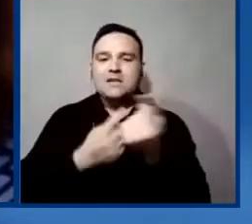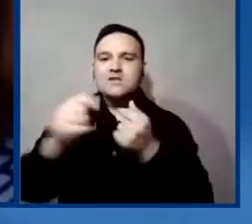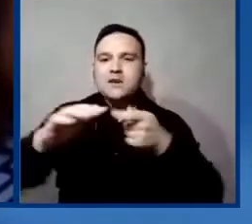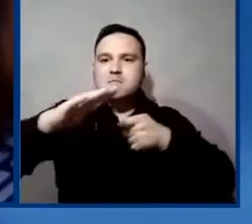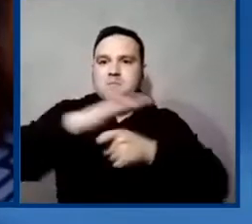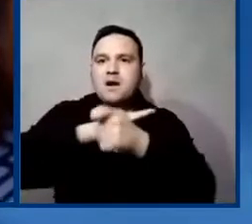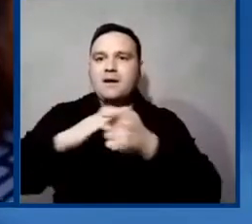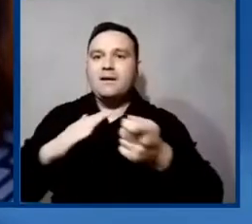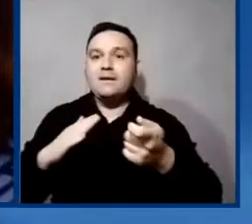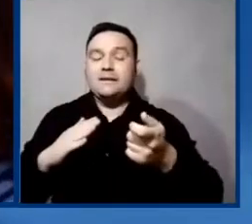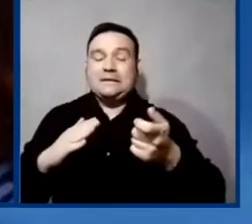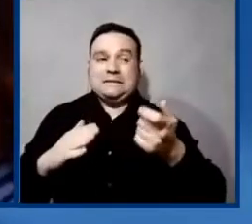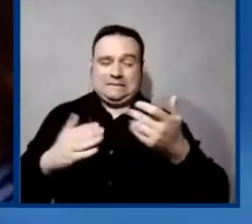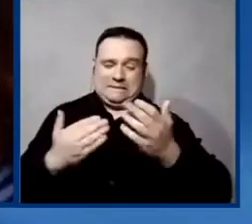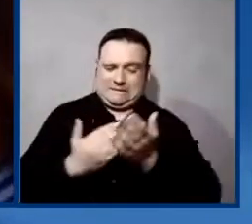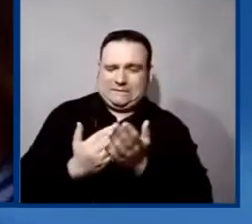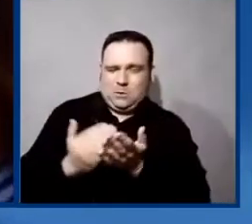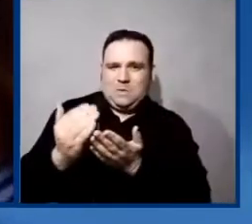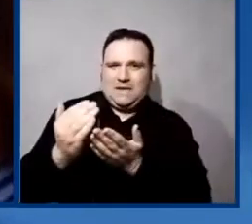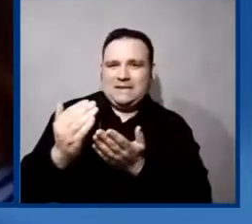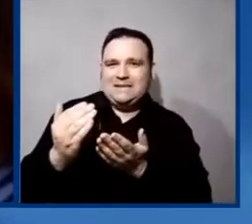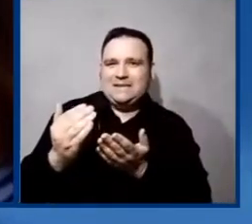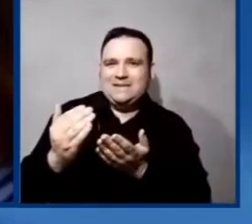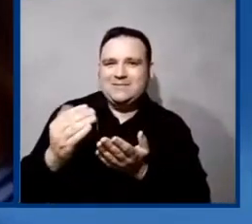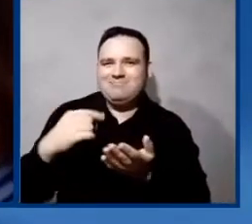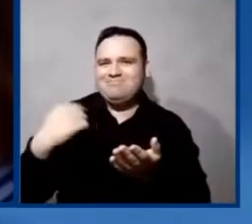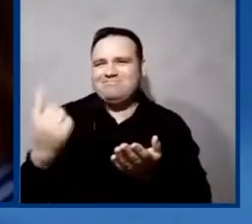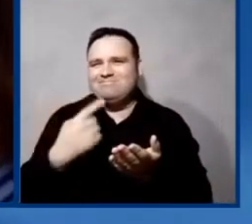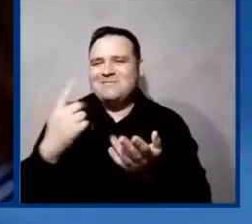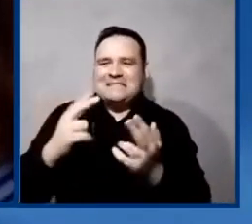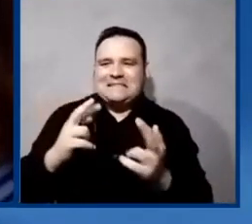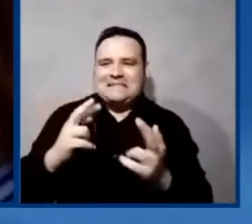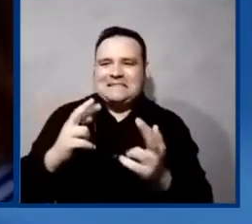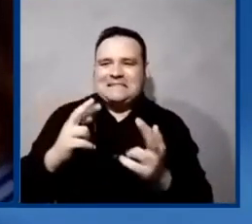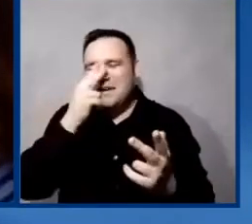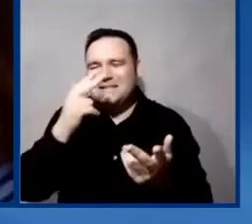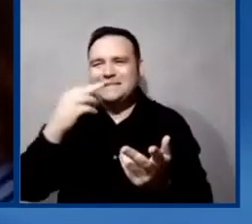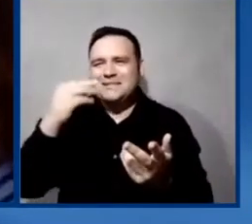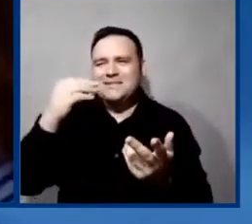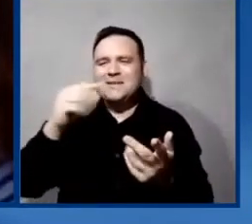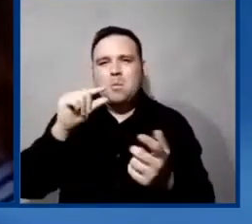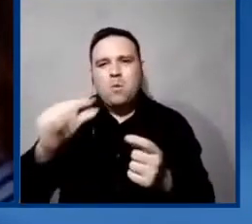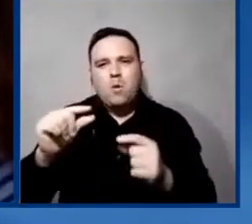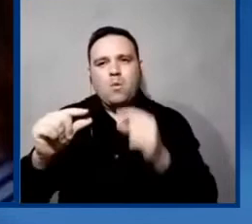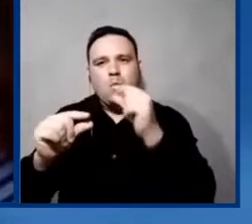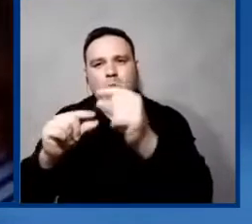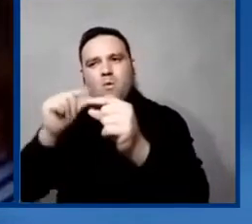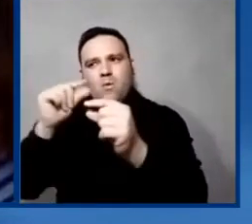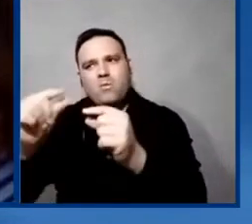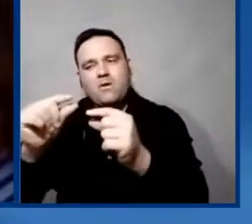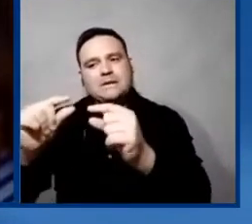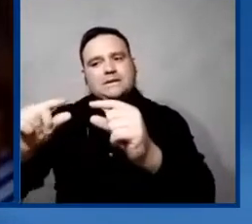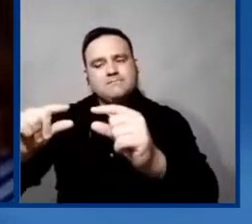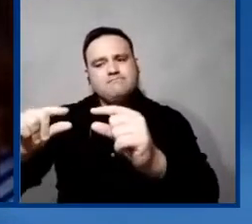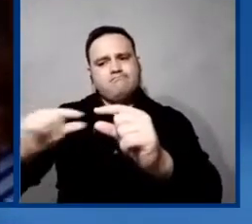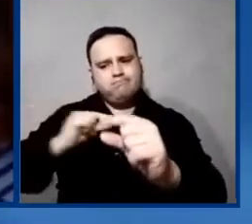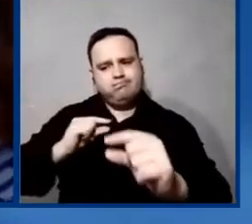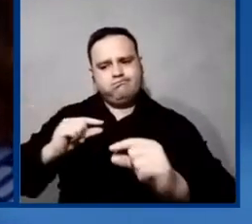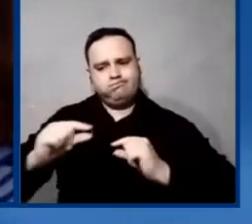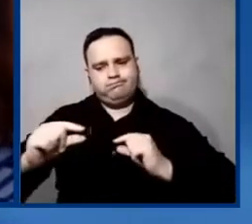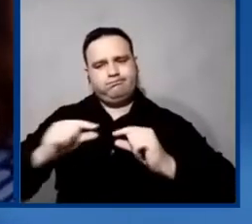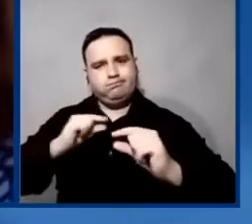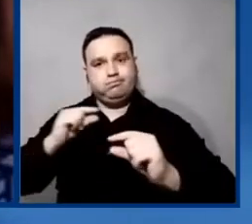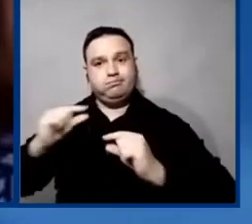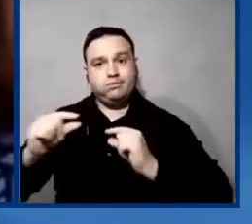financeira. No começo, não vamos ver muitos resultados, principalmente quem está colocando pouco, mas lembrando que